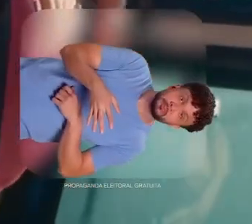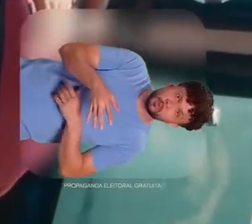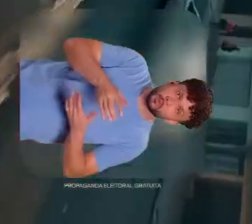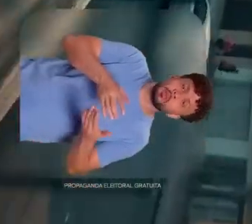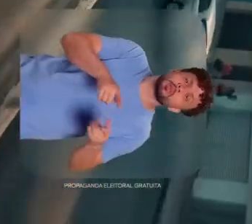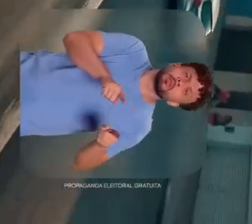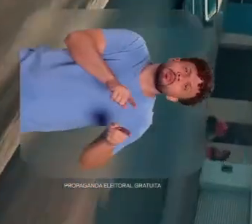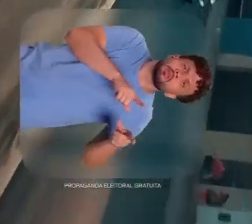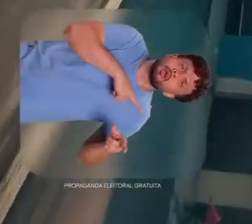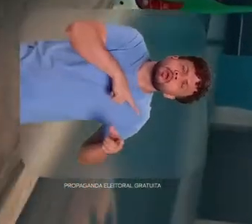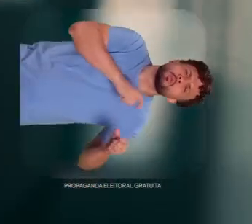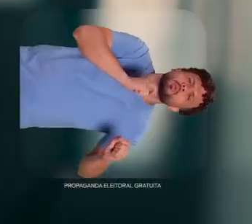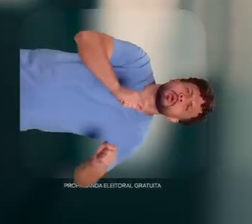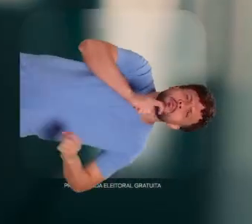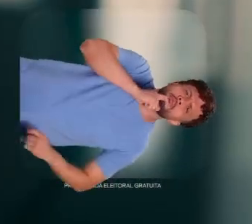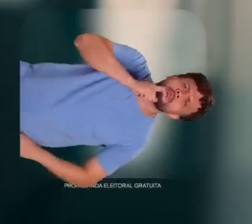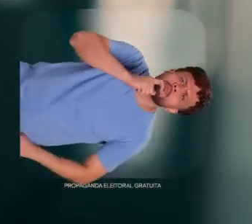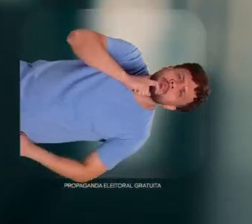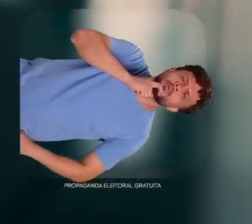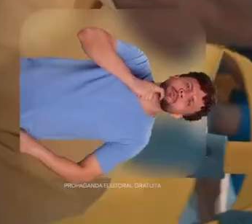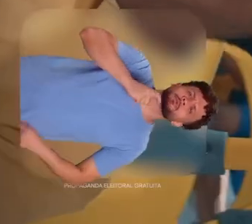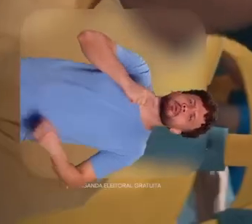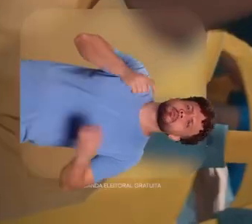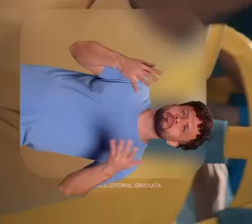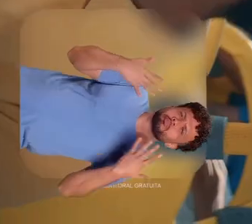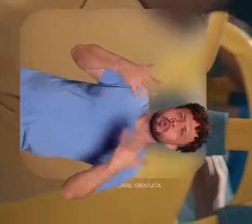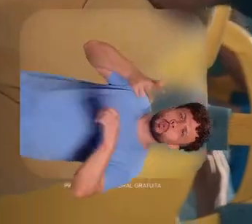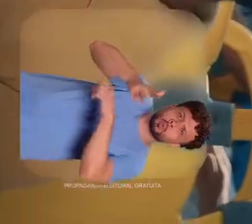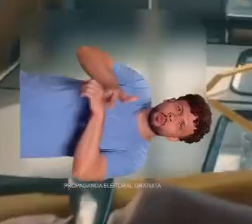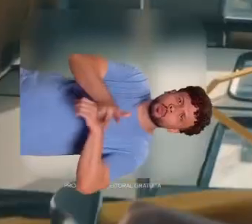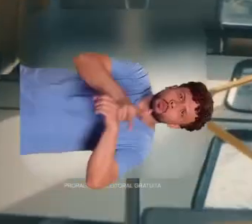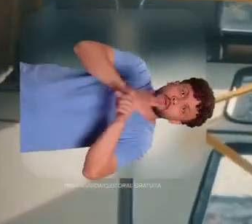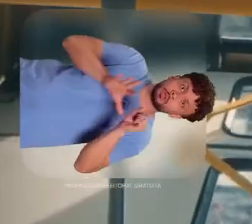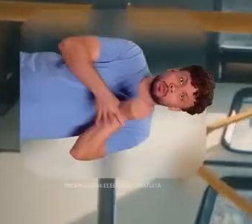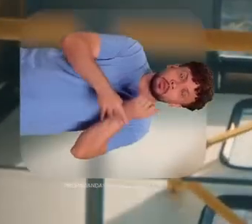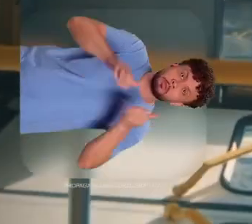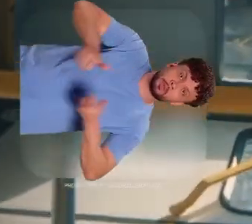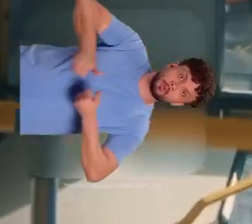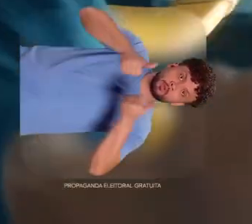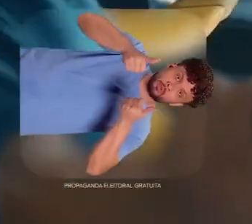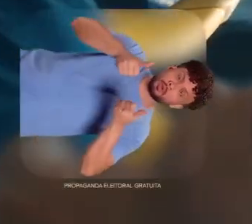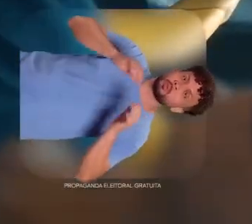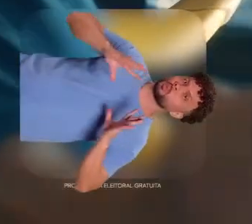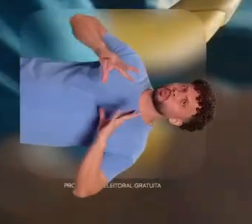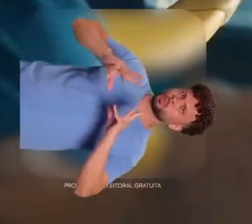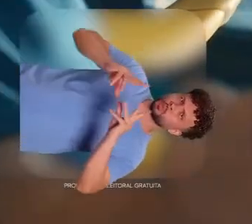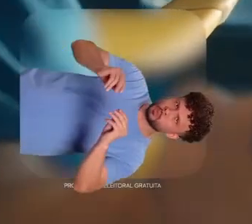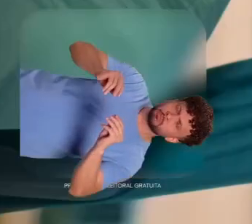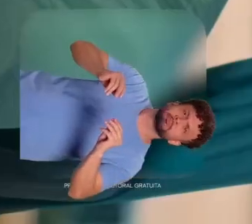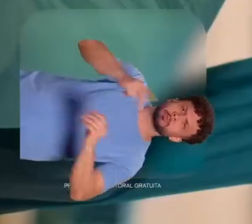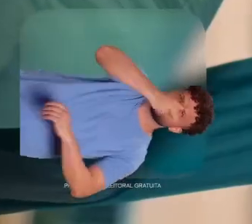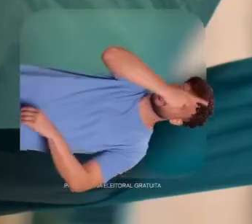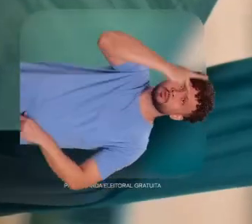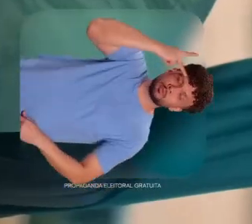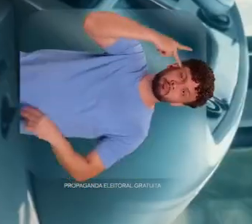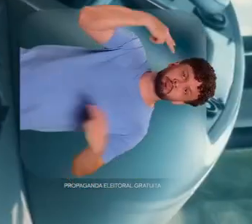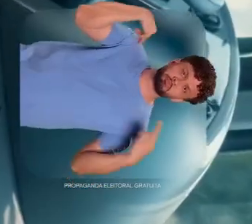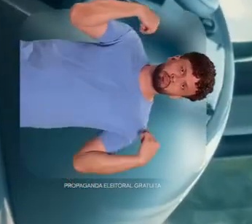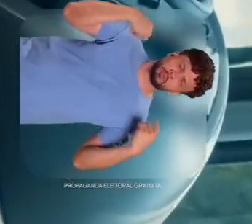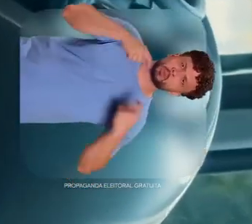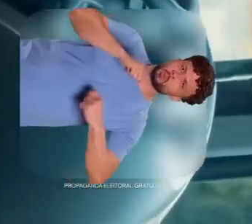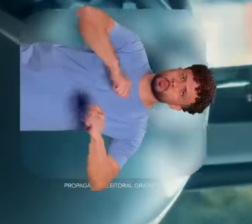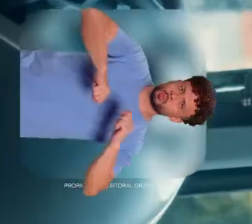todos equipados com ar-condicionado e câmeras de segurança, o que melhorou a viagem de todos, passageiros, cobradores